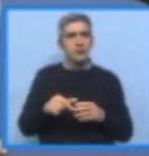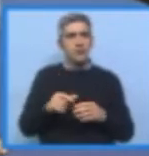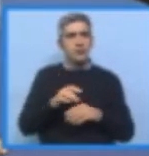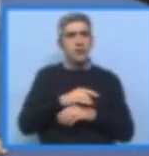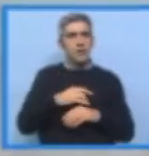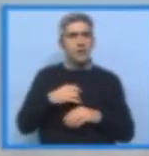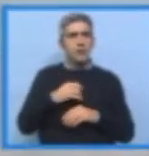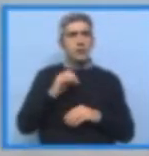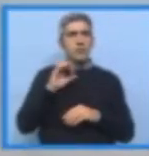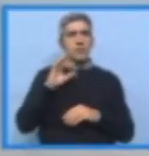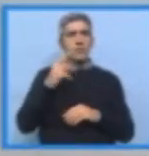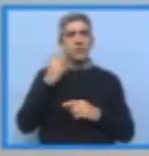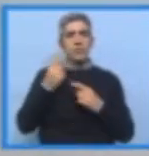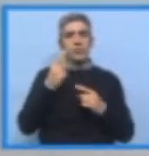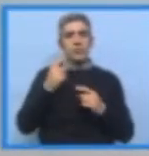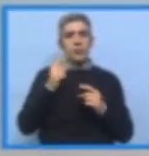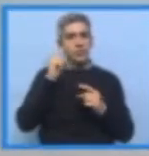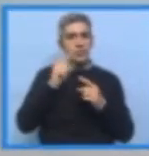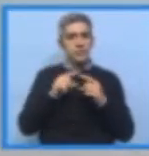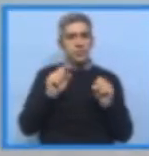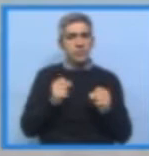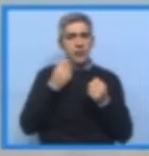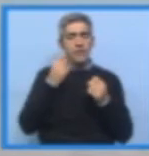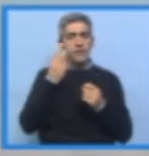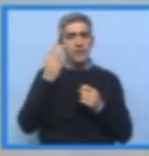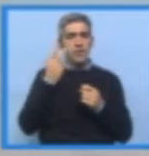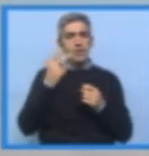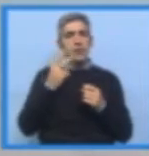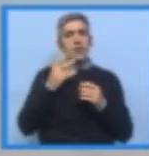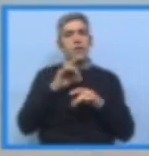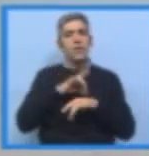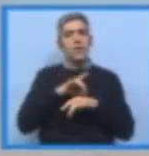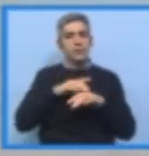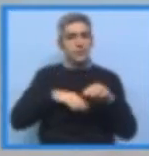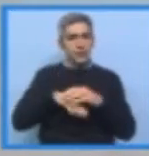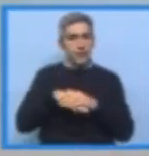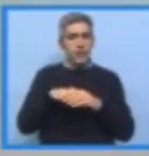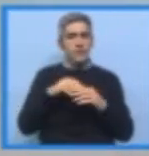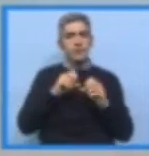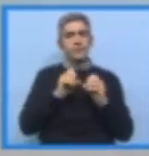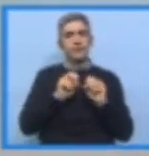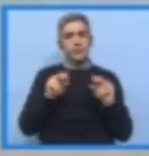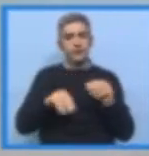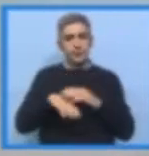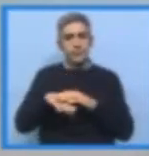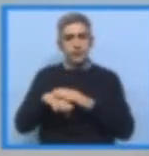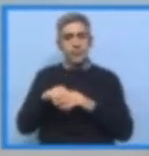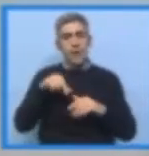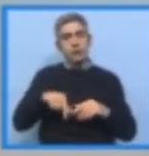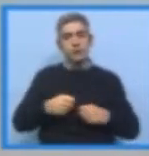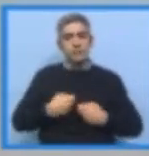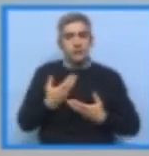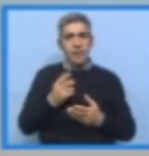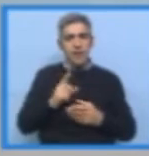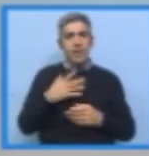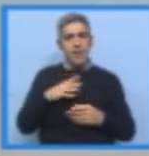à partida, salva as vidas, não é? Trata as doenças e cura, sente o impulso imediato por manter